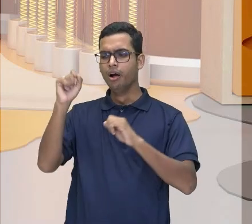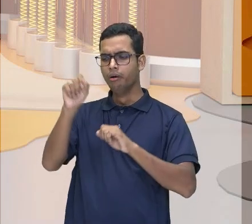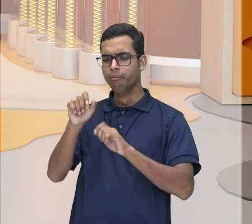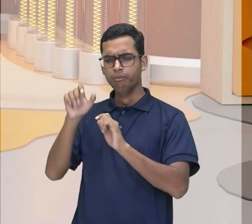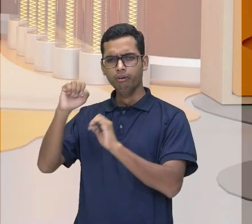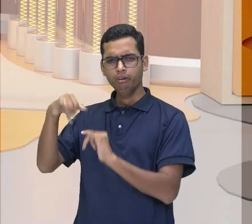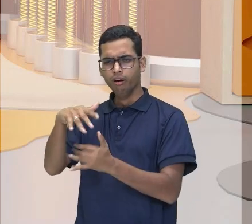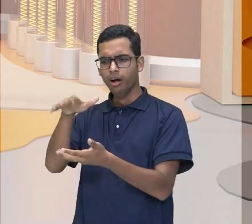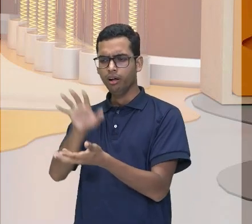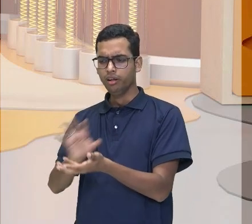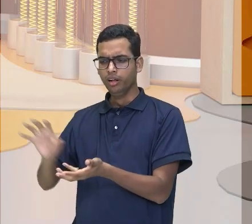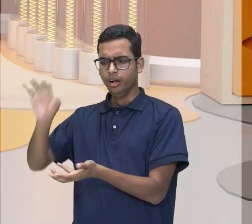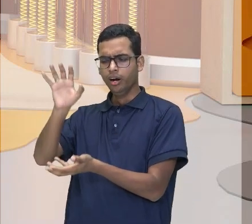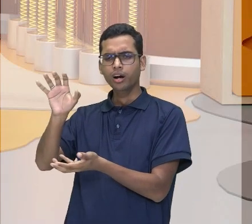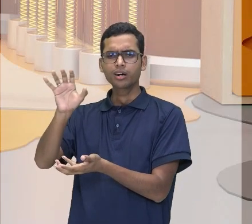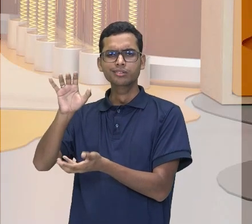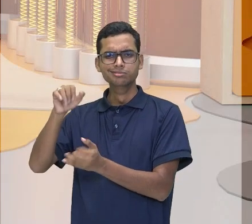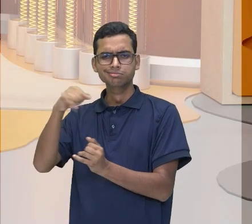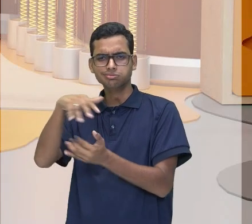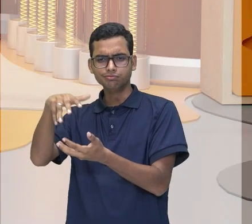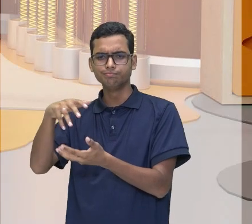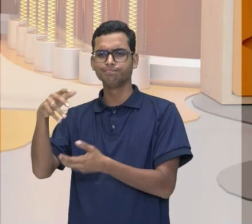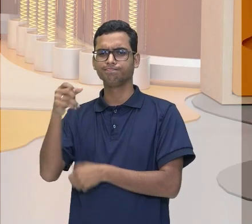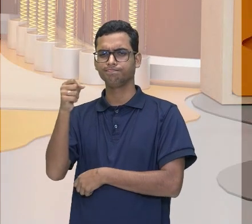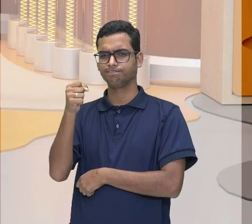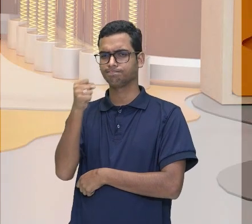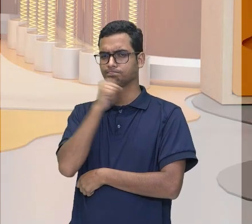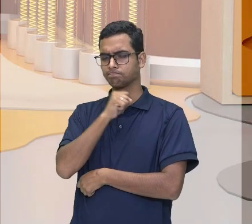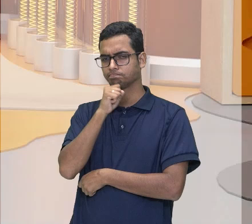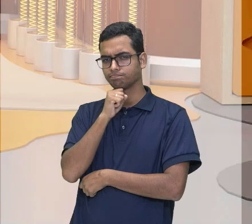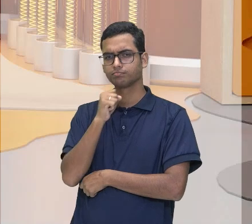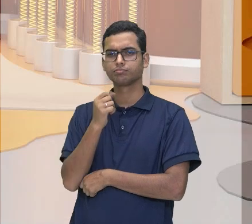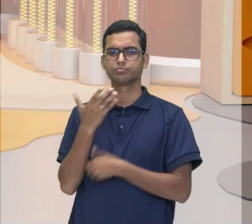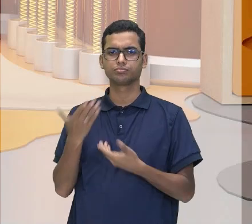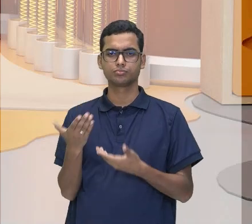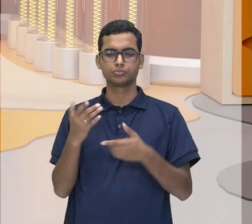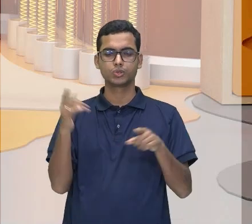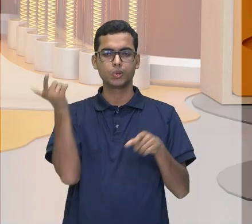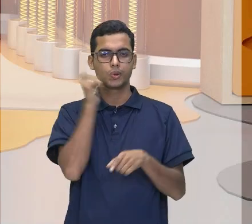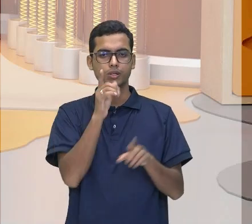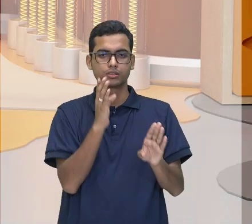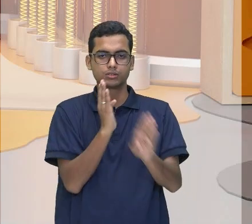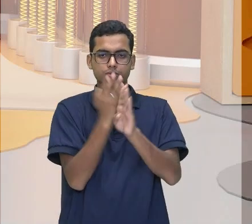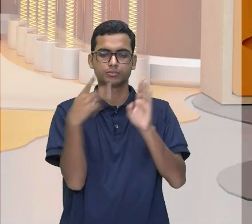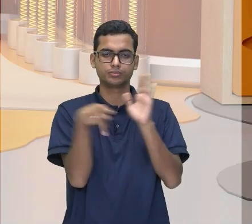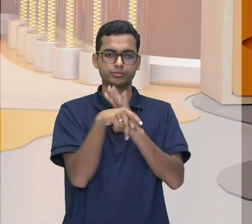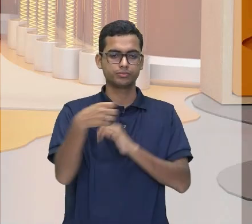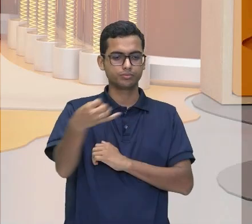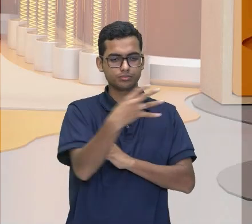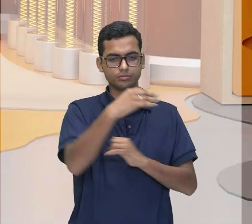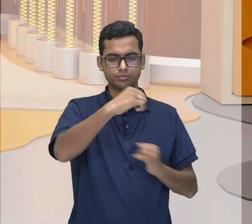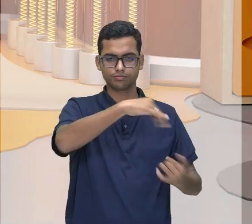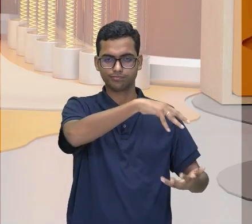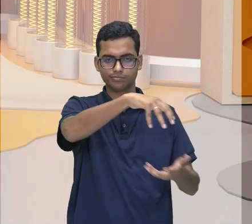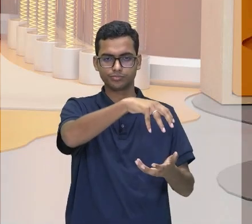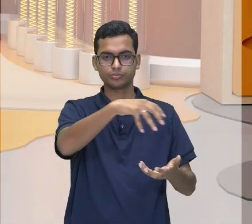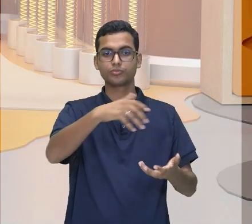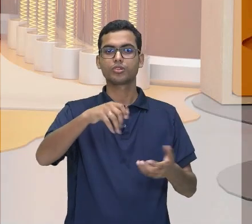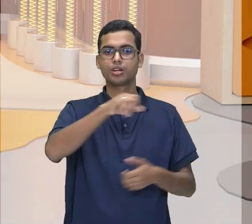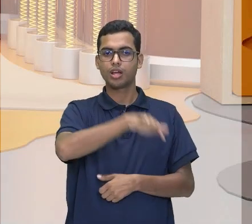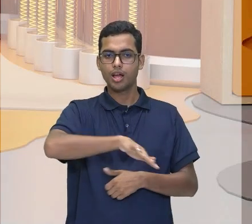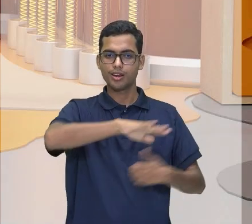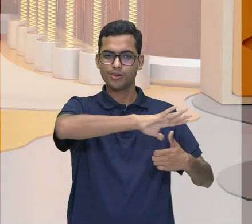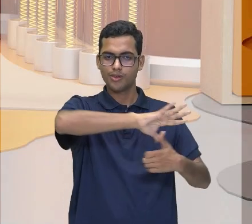Mundo vai surgir quando se encontra justamente o Novo Mundo. E a nossa próxima imagem vai fazer